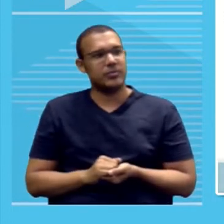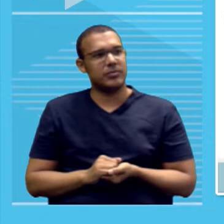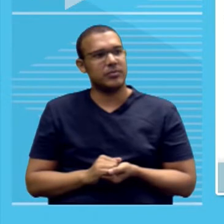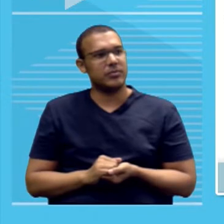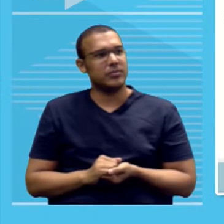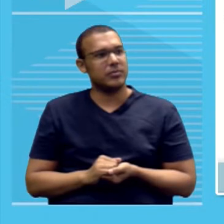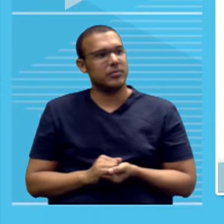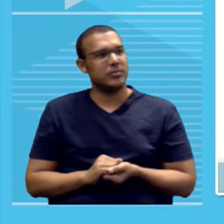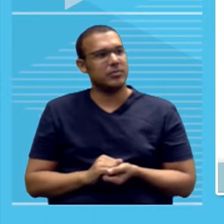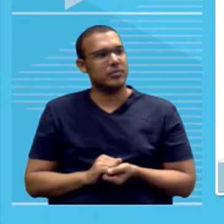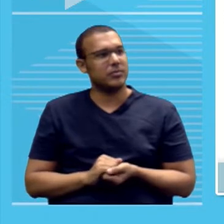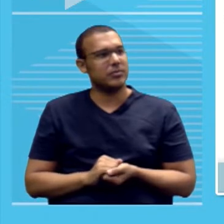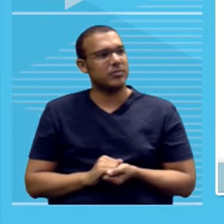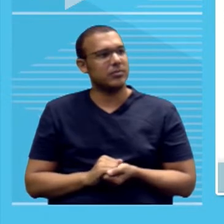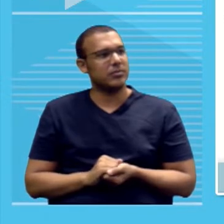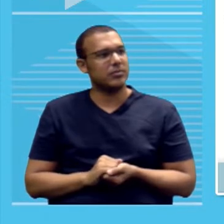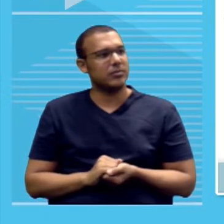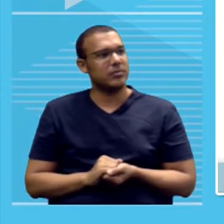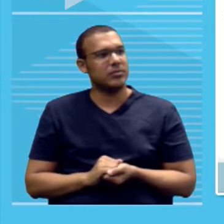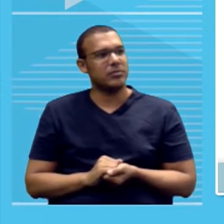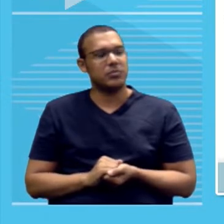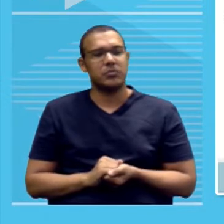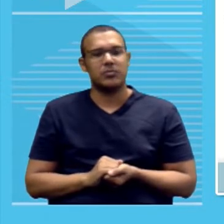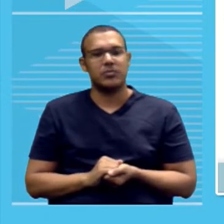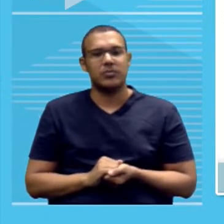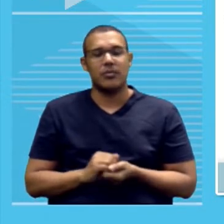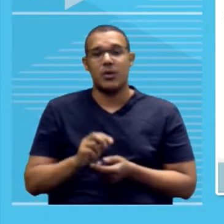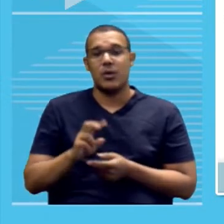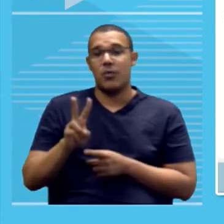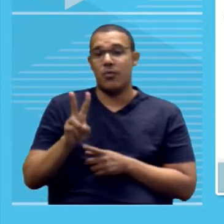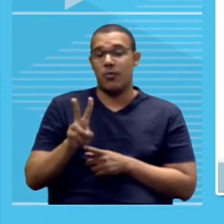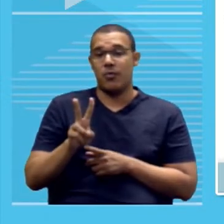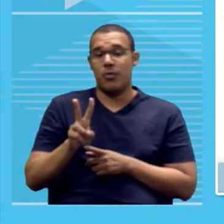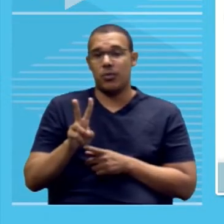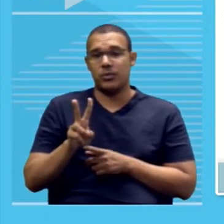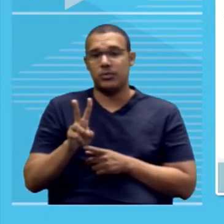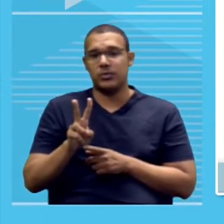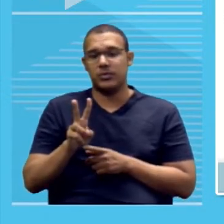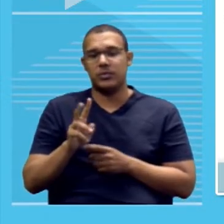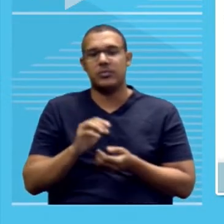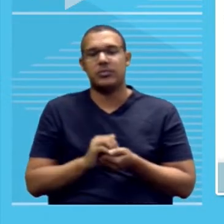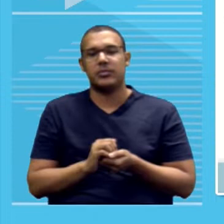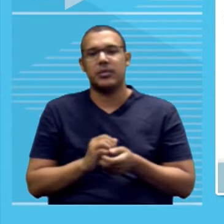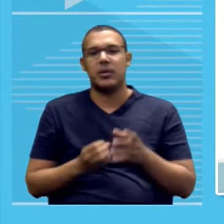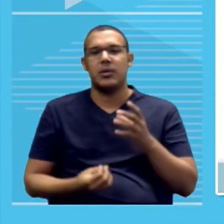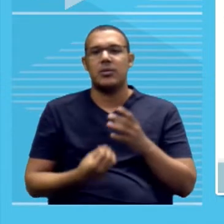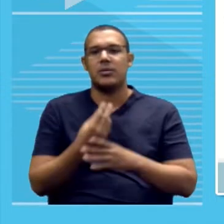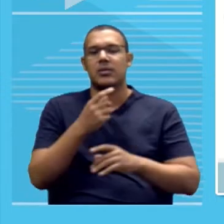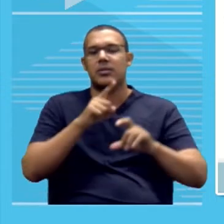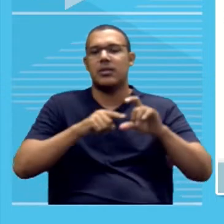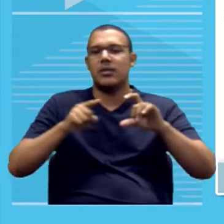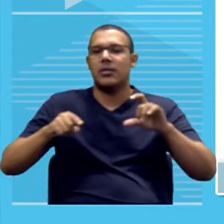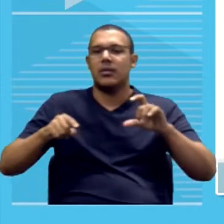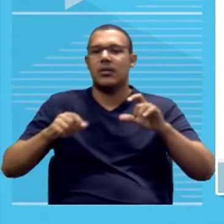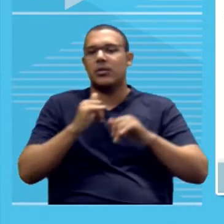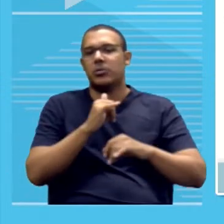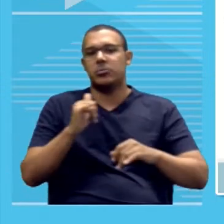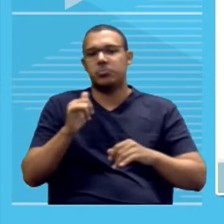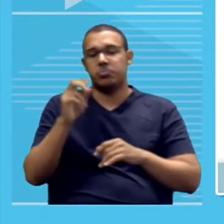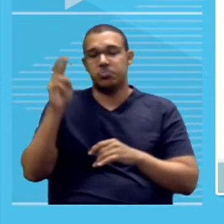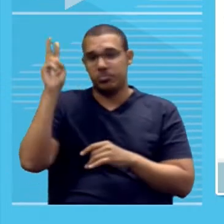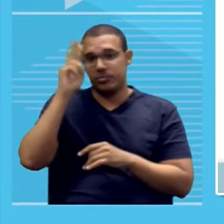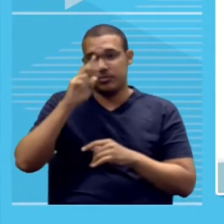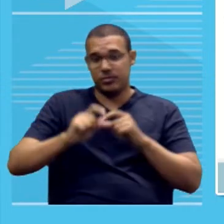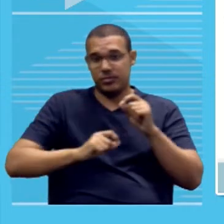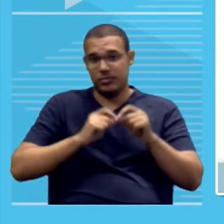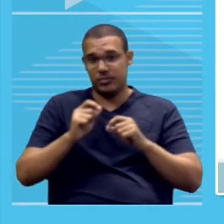ok? Ou seja, volts por ampere, quantidade de volts produzida pela corrente elétrica. Lembrando aí que